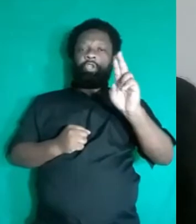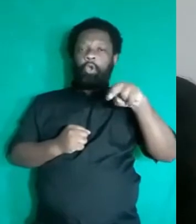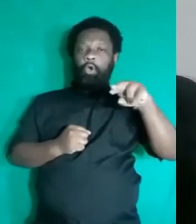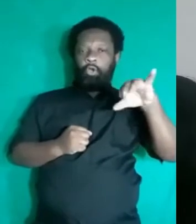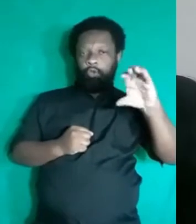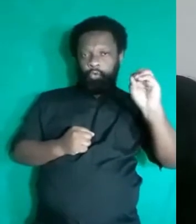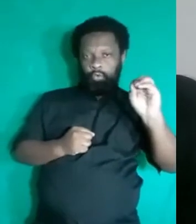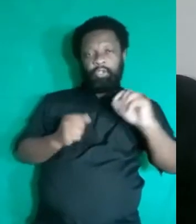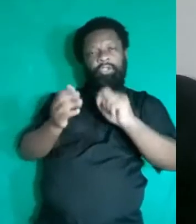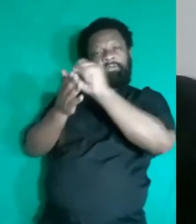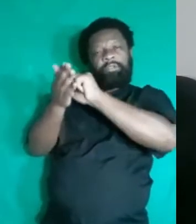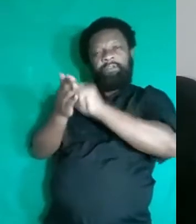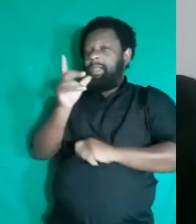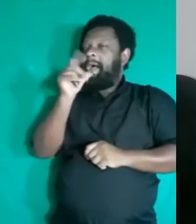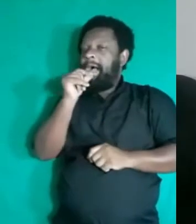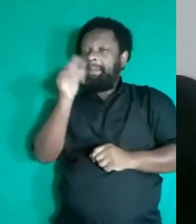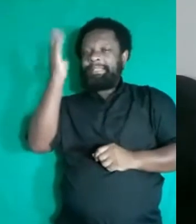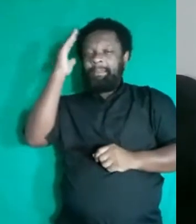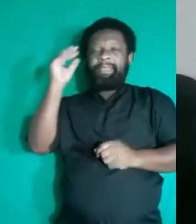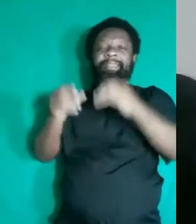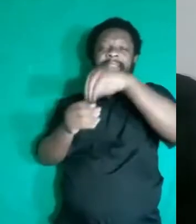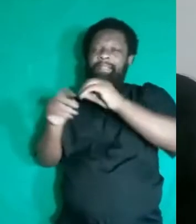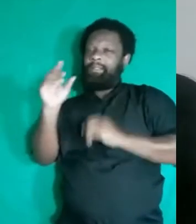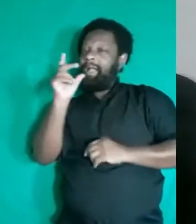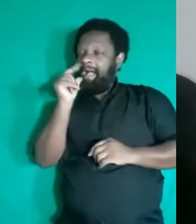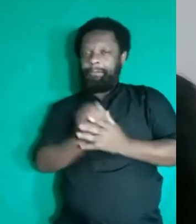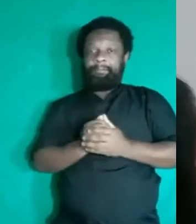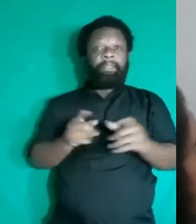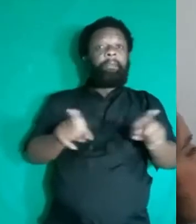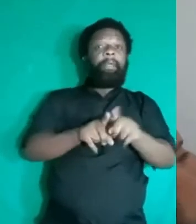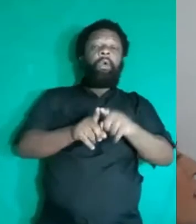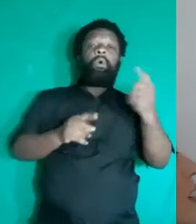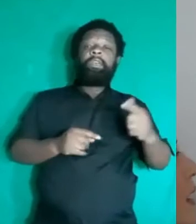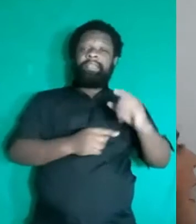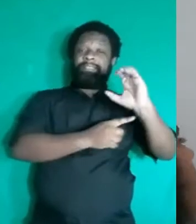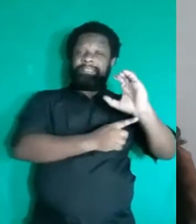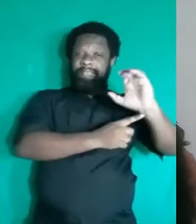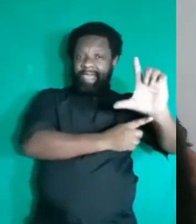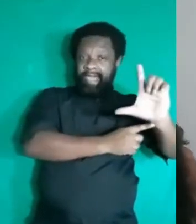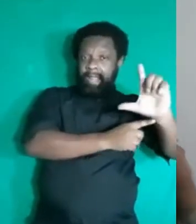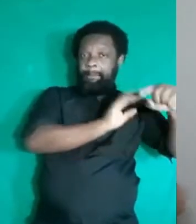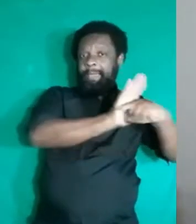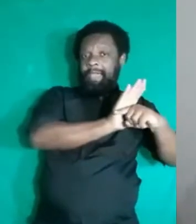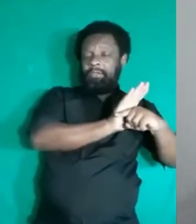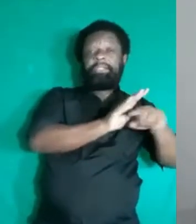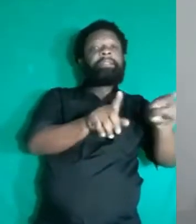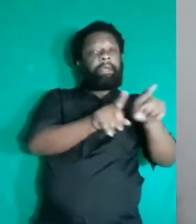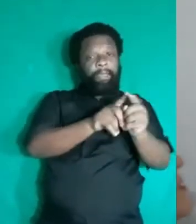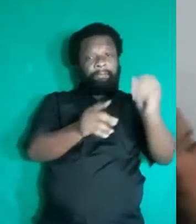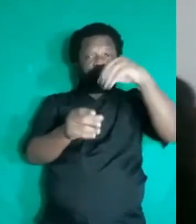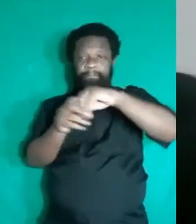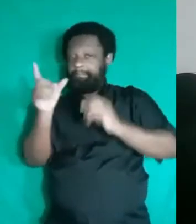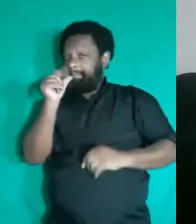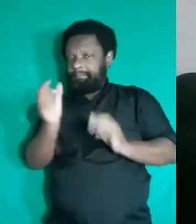hidrônio. Tudo bem? Bom, vou botar aqui aquoso porque ele está em meio, né, aquoso. E a outra